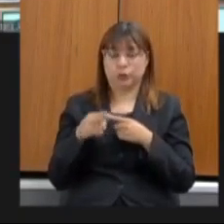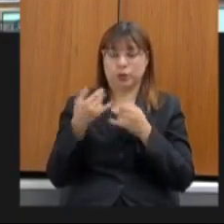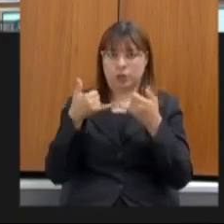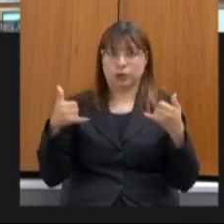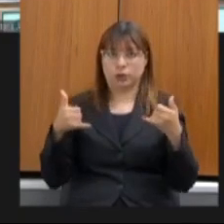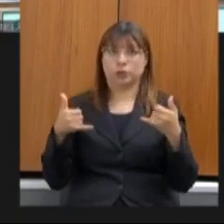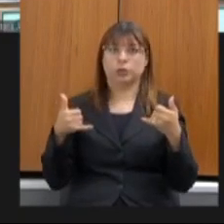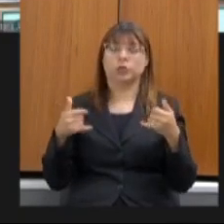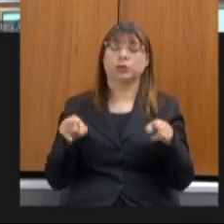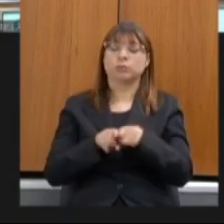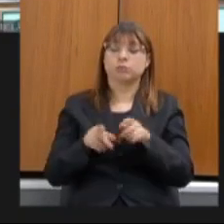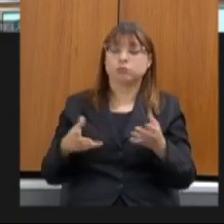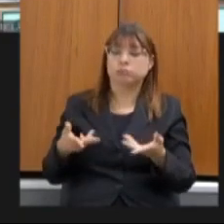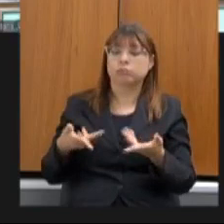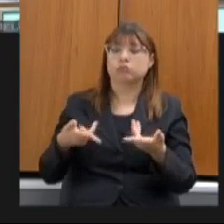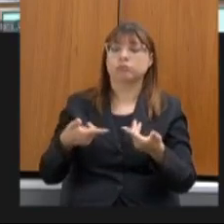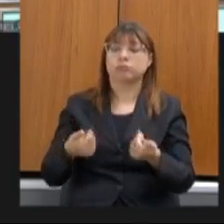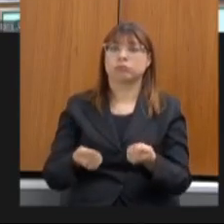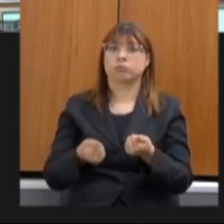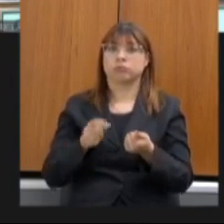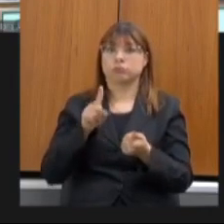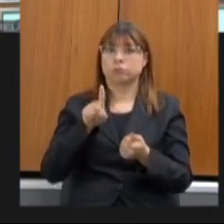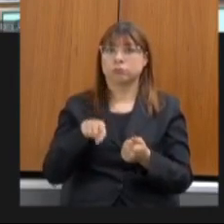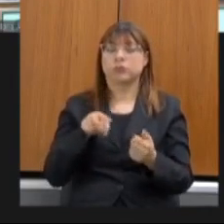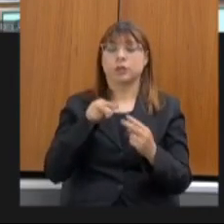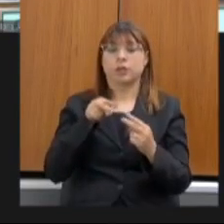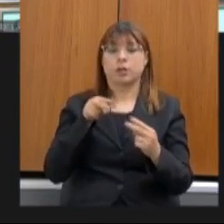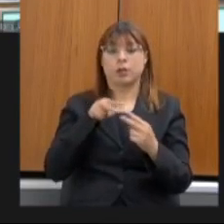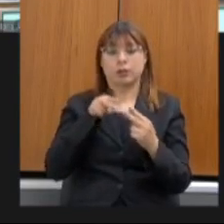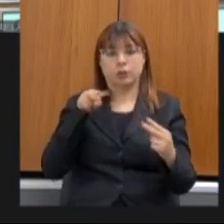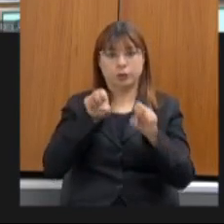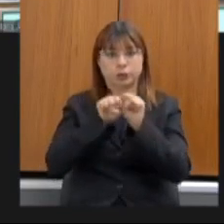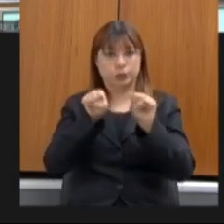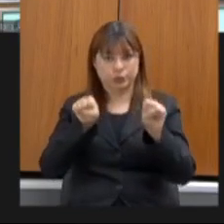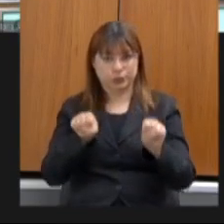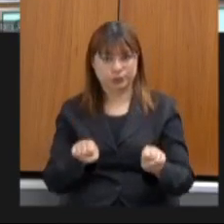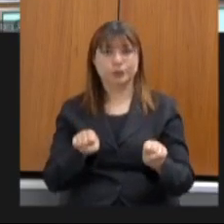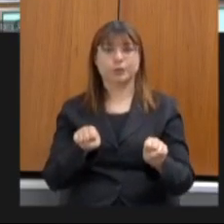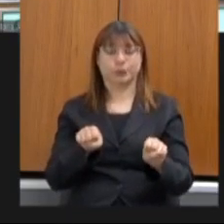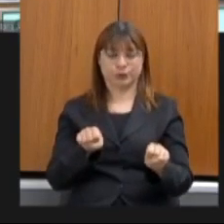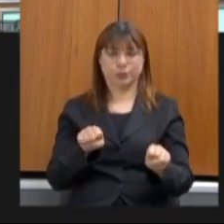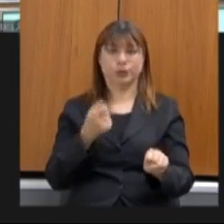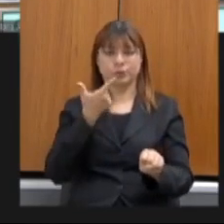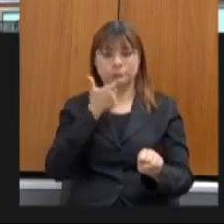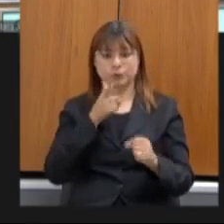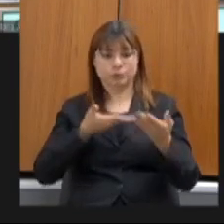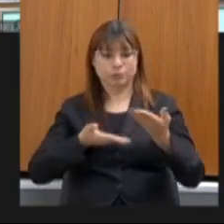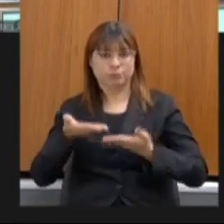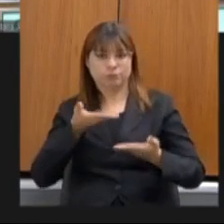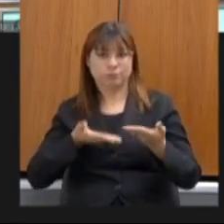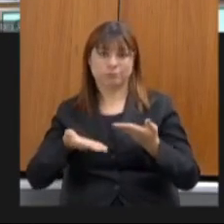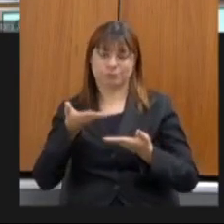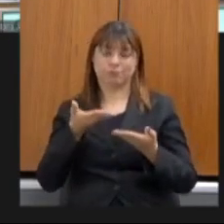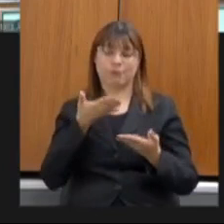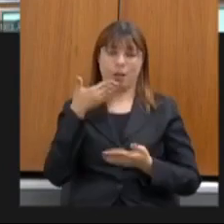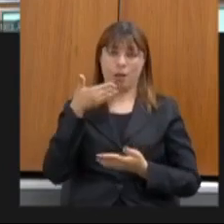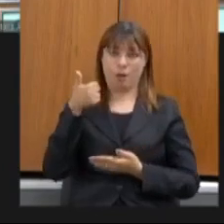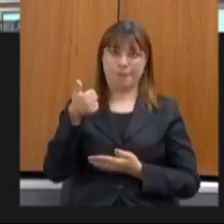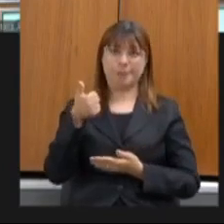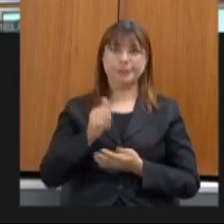e aprimoramento da agência virtual mais funções na agência virtual para facilitar o atendimento